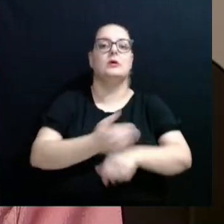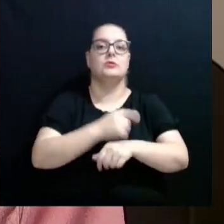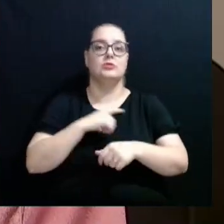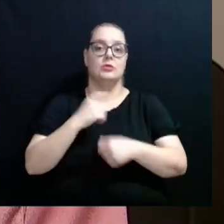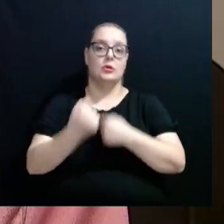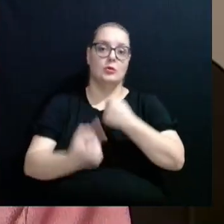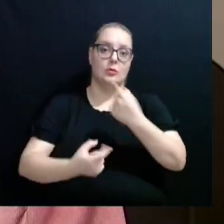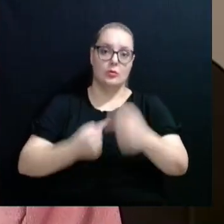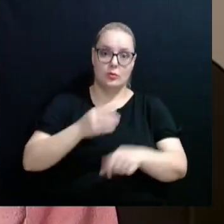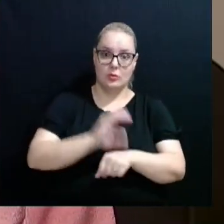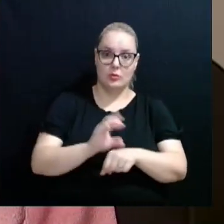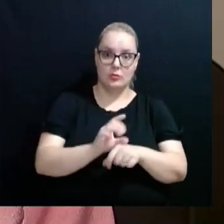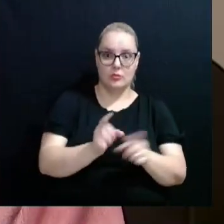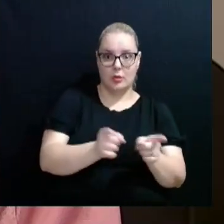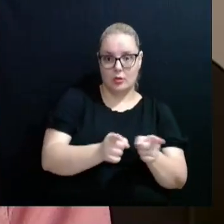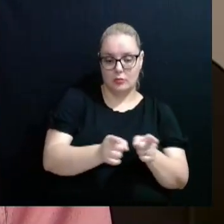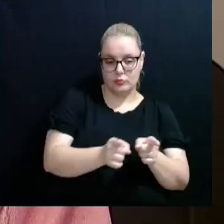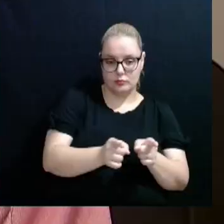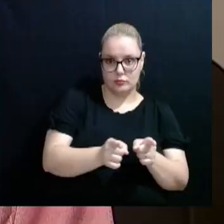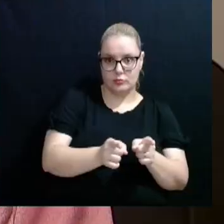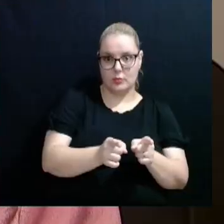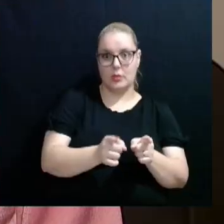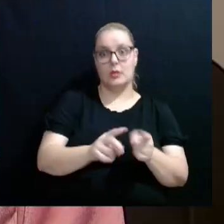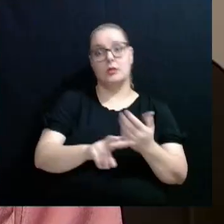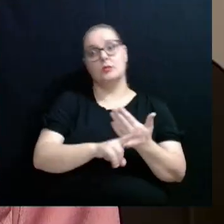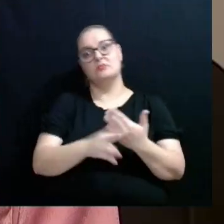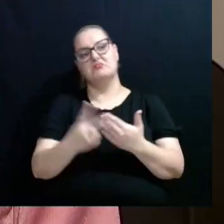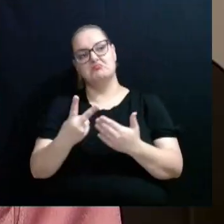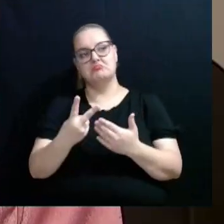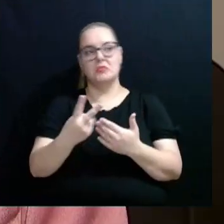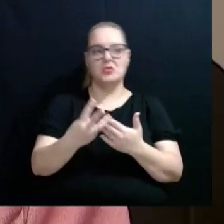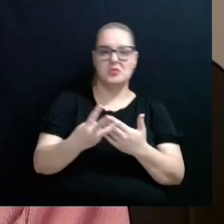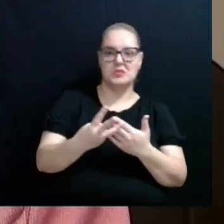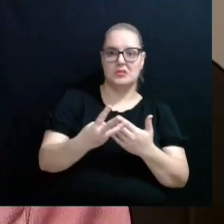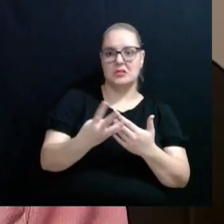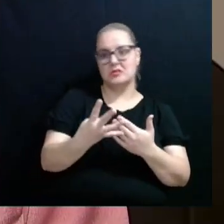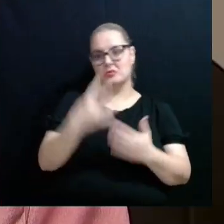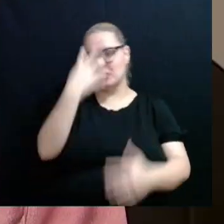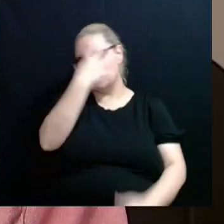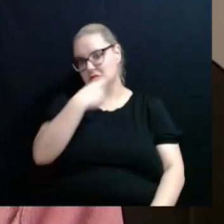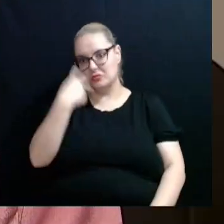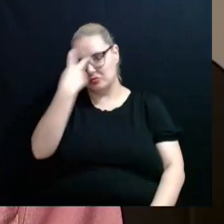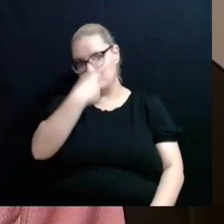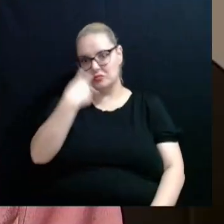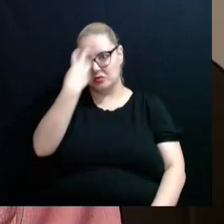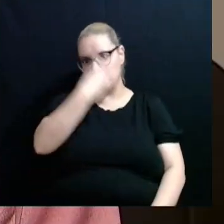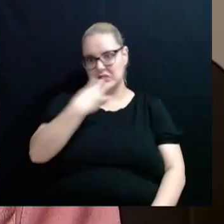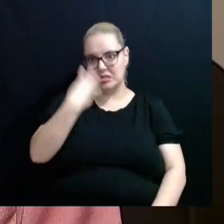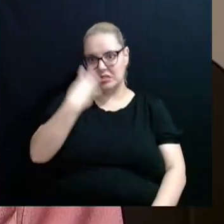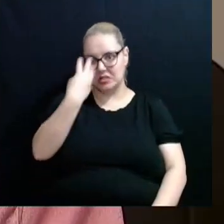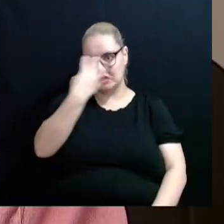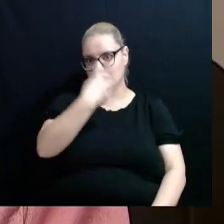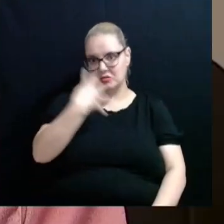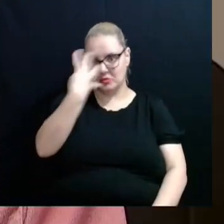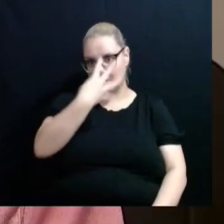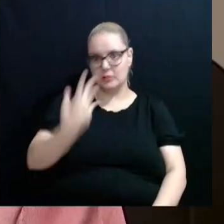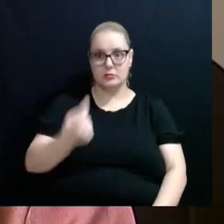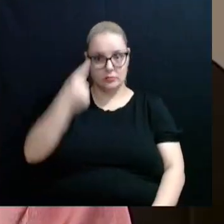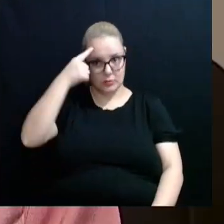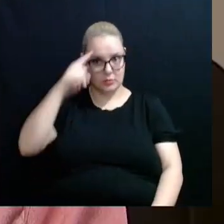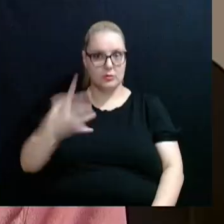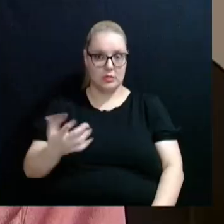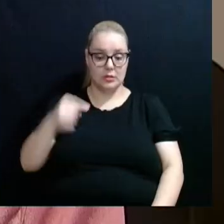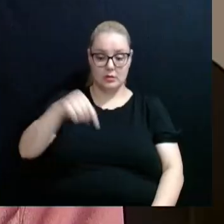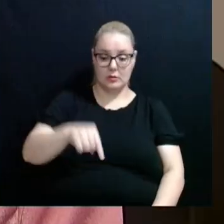curta duração, que eles tinham um impacto de 2, 3 horas num dia só. Esse curso ele vai ter mais dias de duração e ele vai